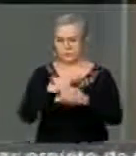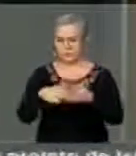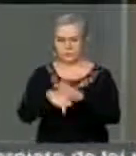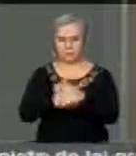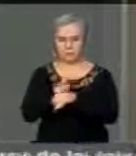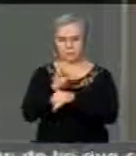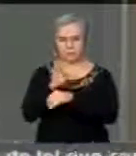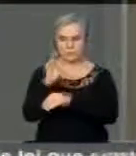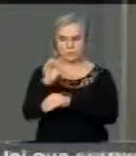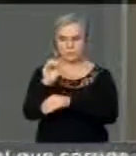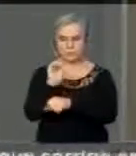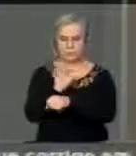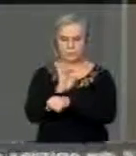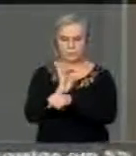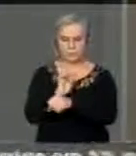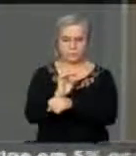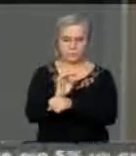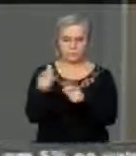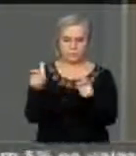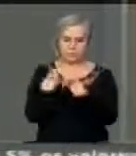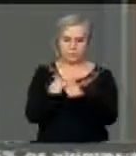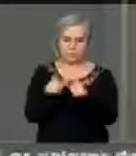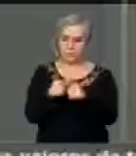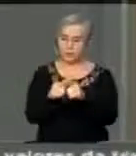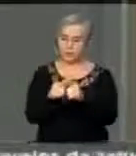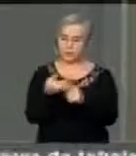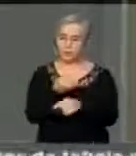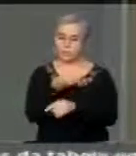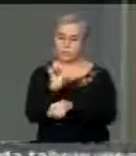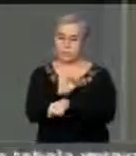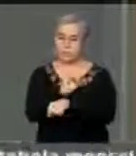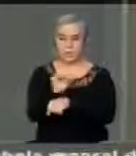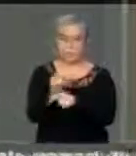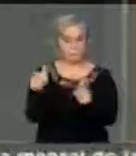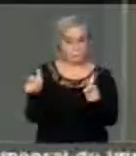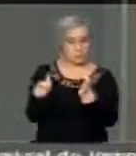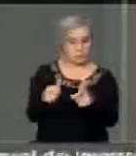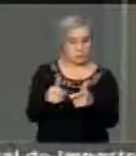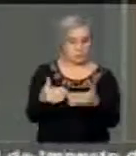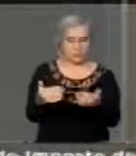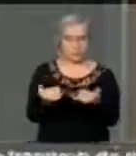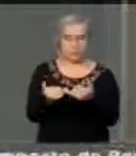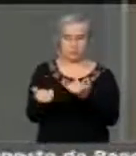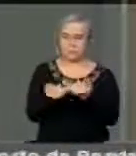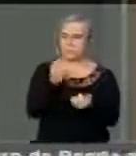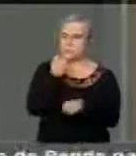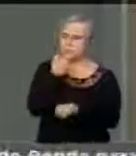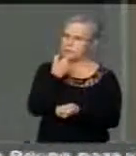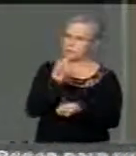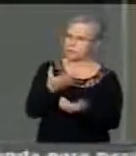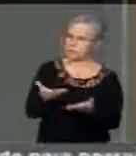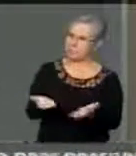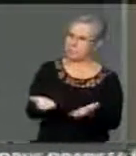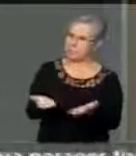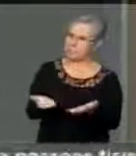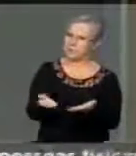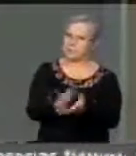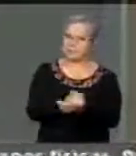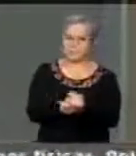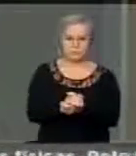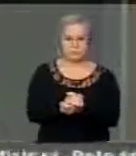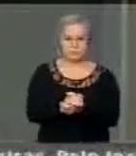estado pequeno, de uma frota veicular pequena, parece até uma piada de muito mau gosto ao contribuinte